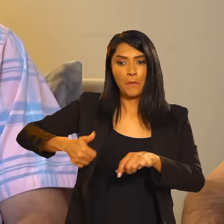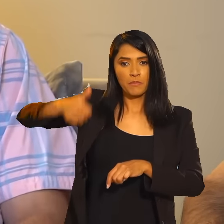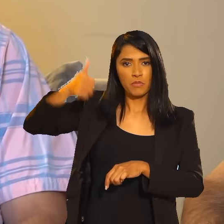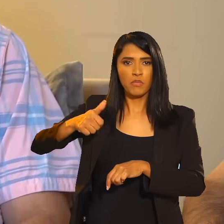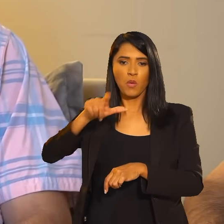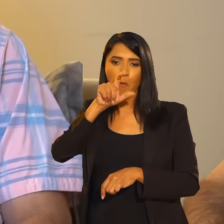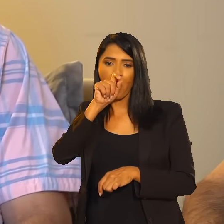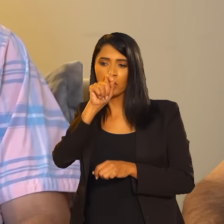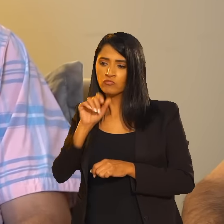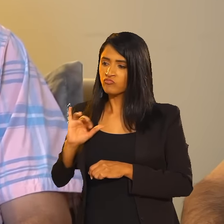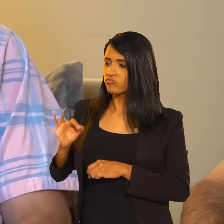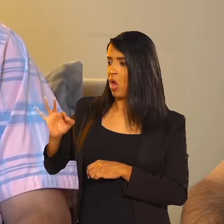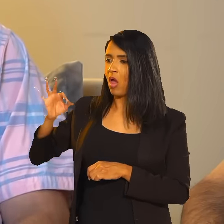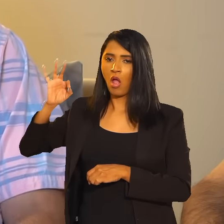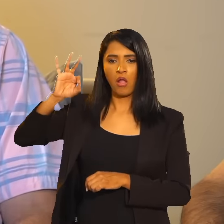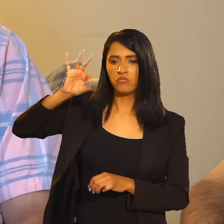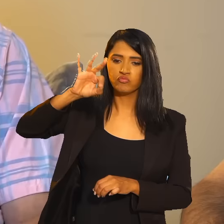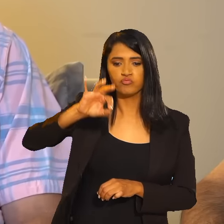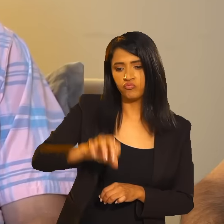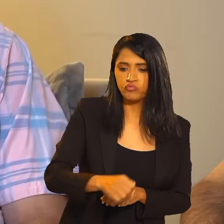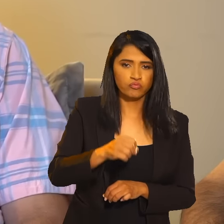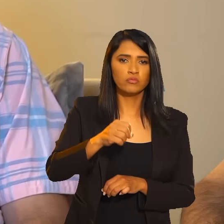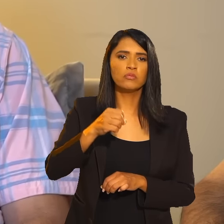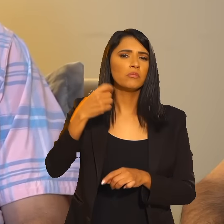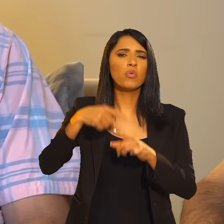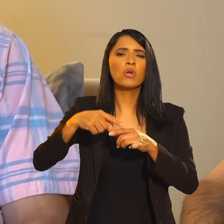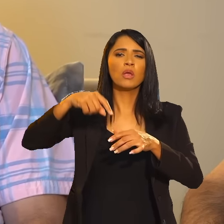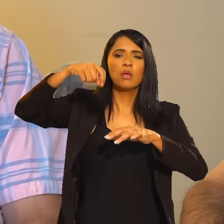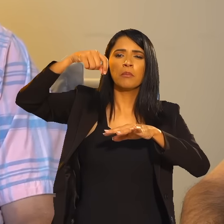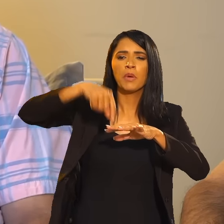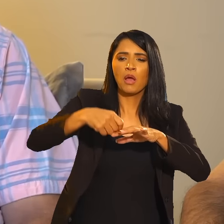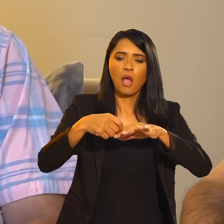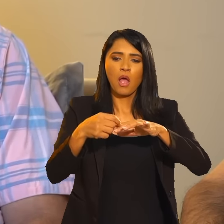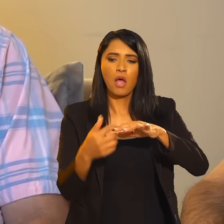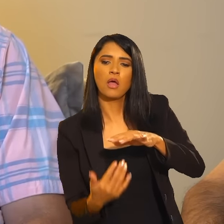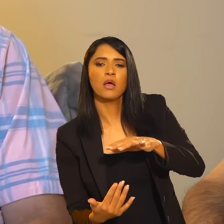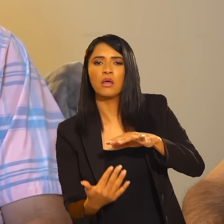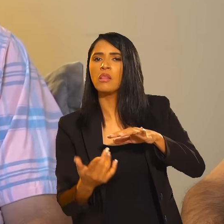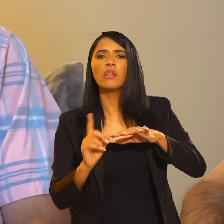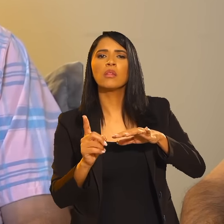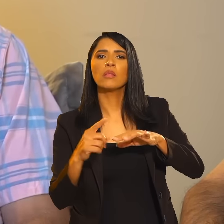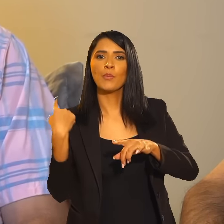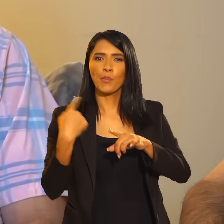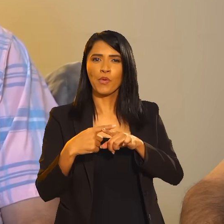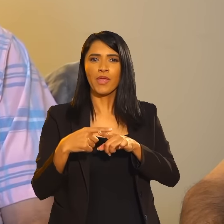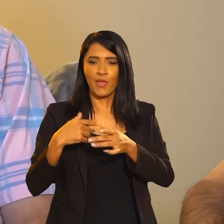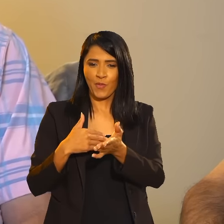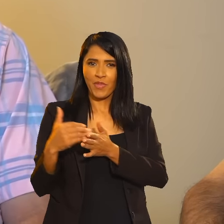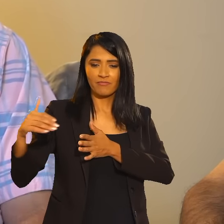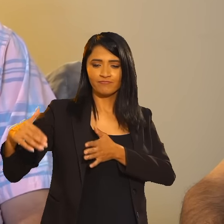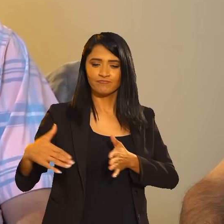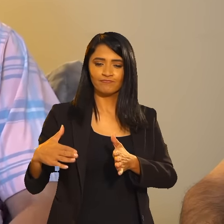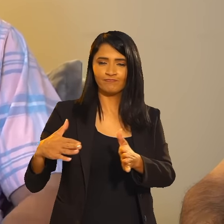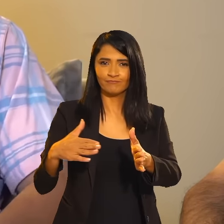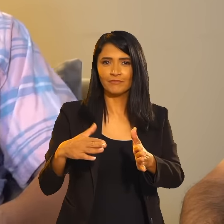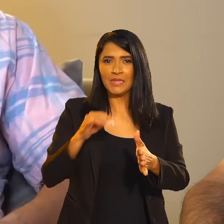os pássaros veio e comeram. Por que elas não penetraram? Porque quando você começa as estradas, geralmente, por